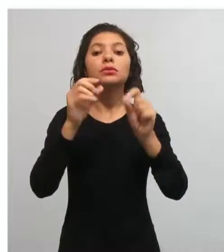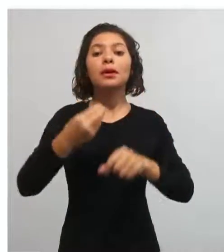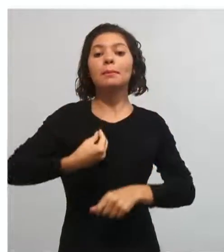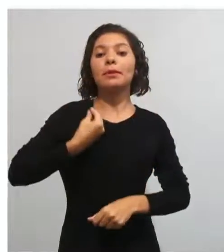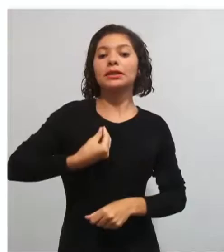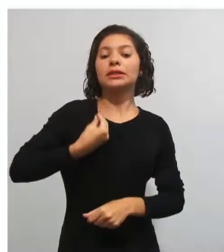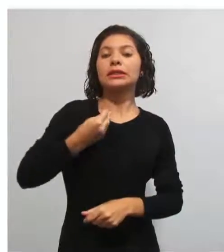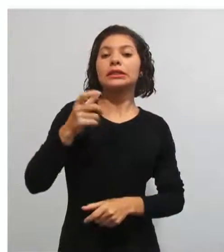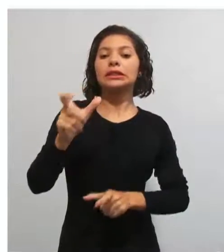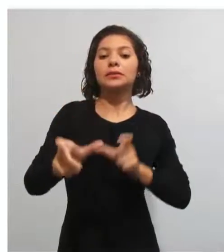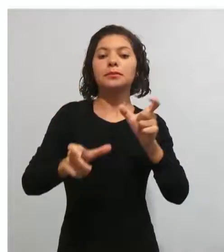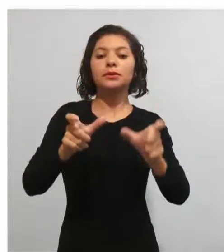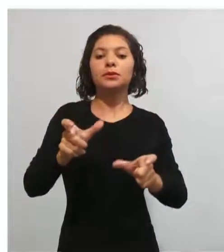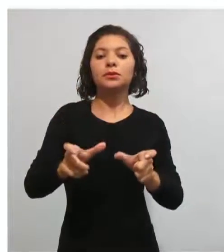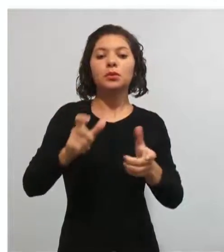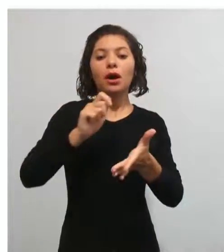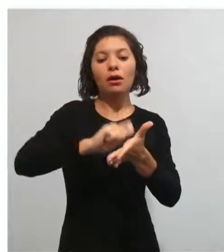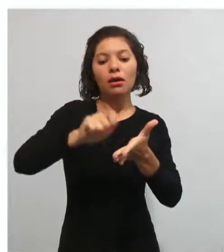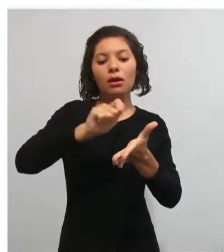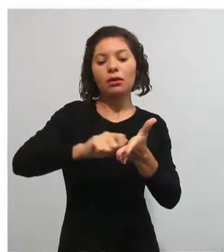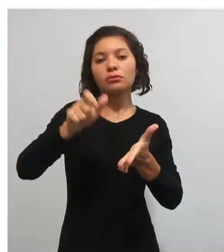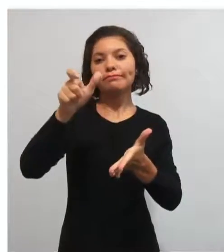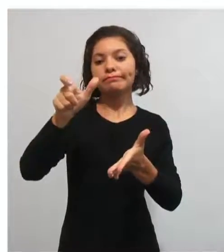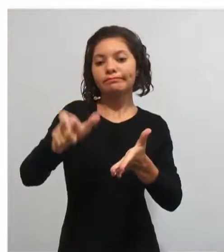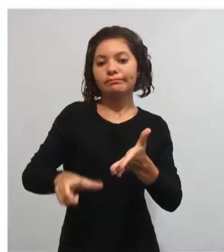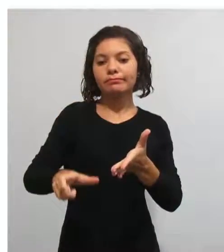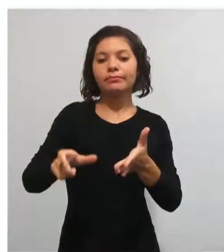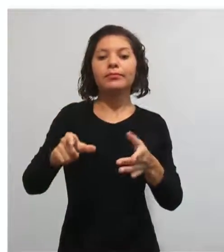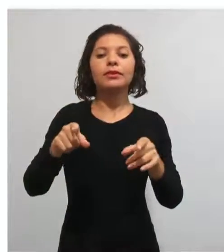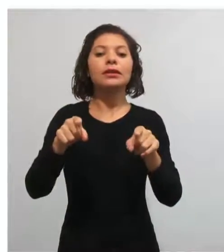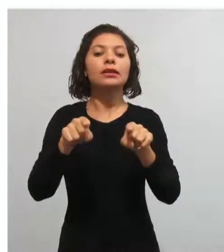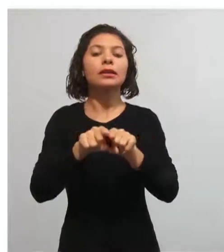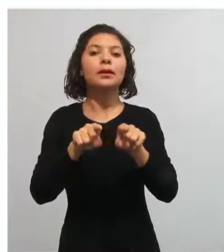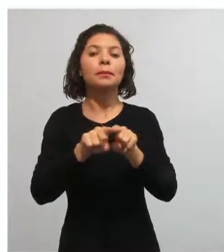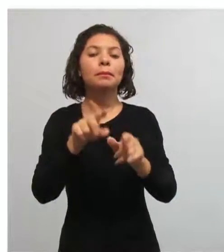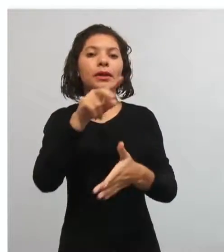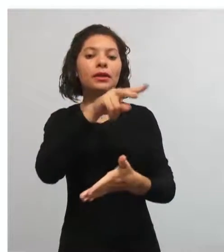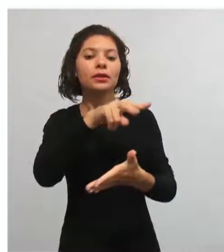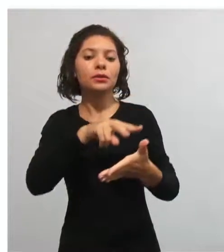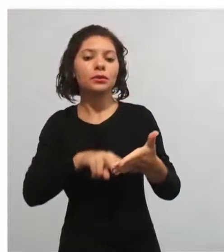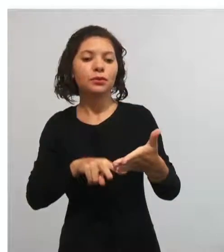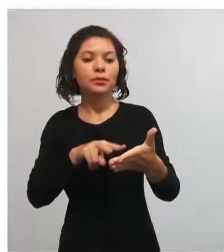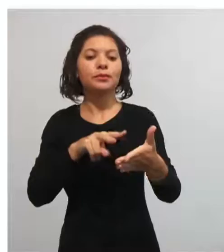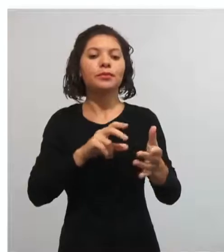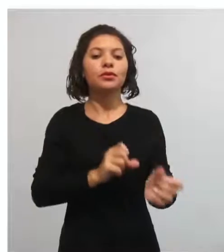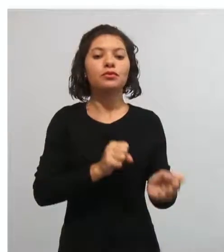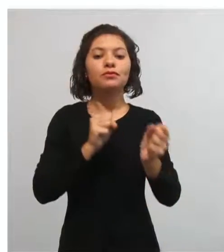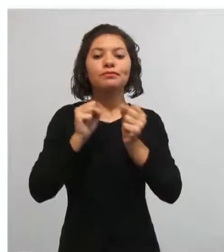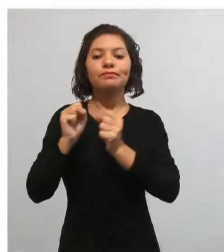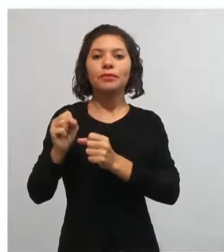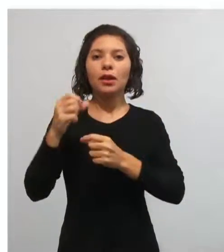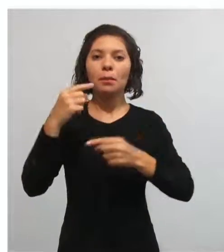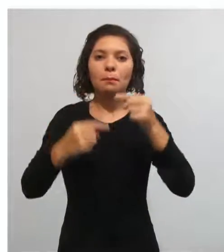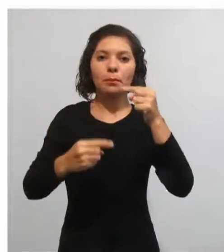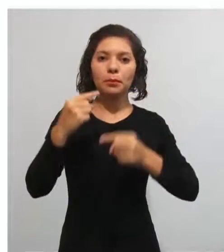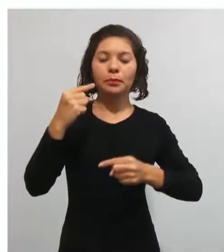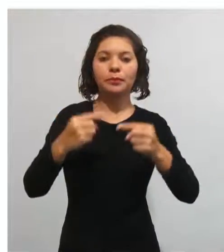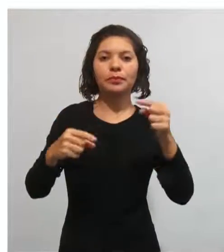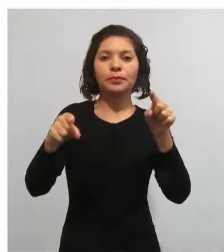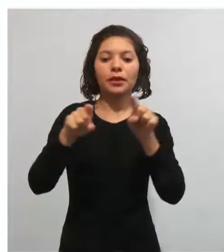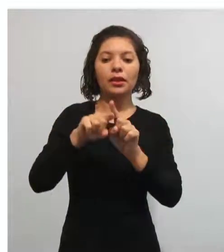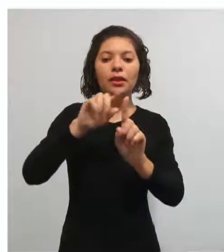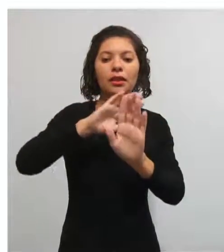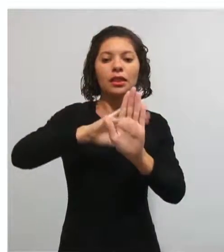autor-leitor, no quadro das relações sociais, no confronto de forças políticas e ideológicas. Os sentidos não nascem